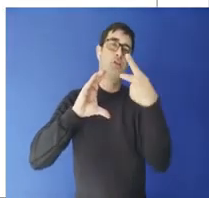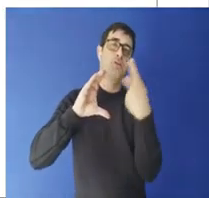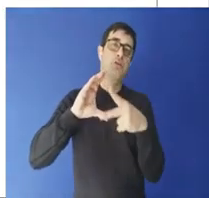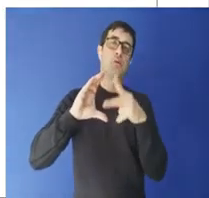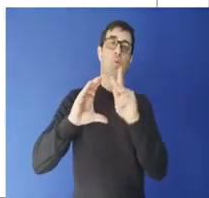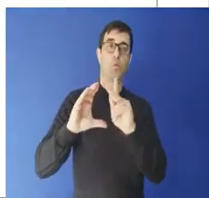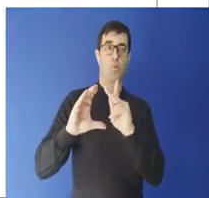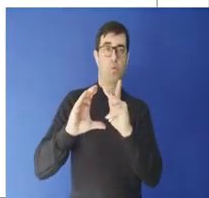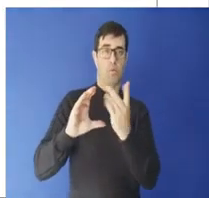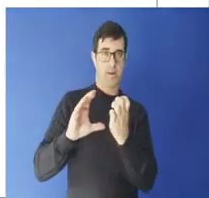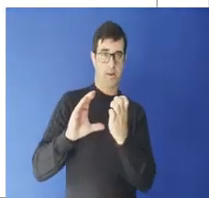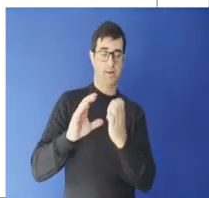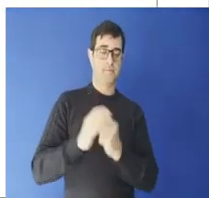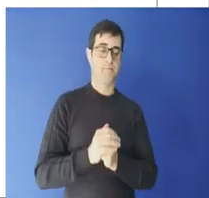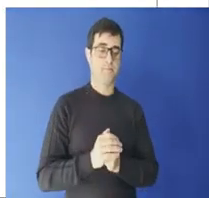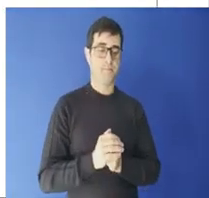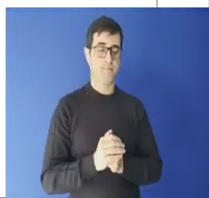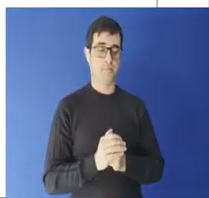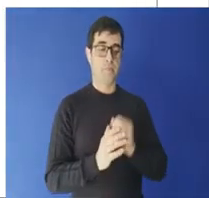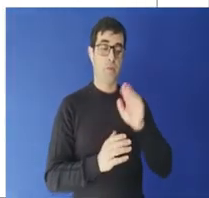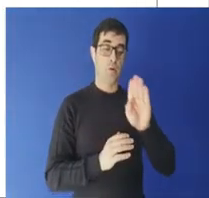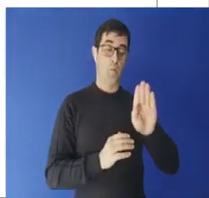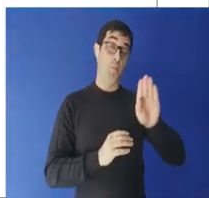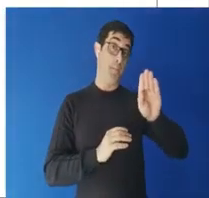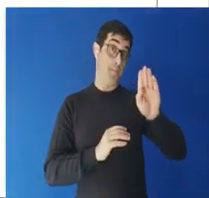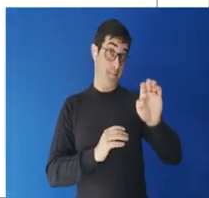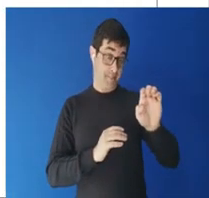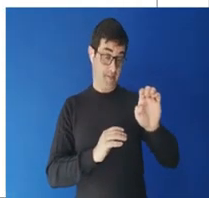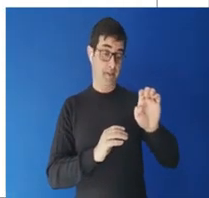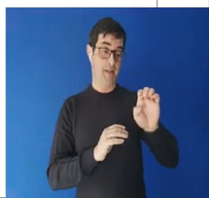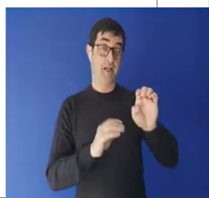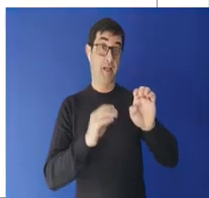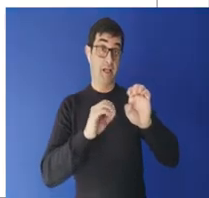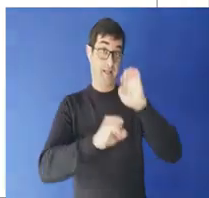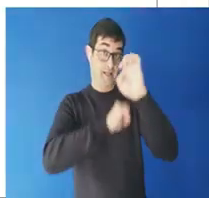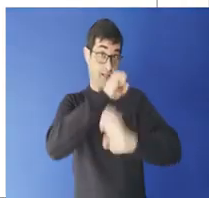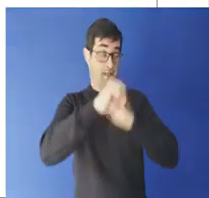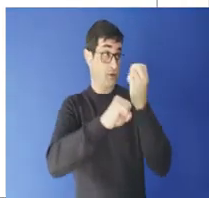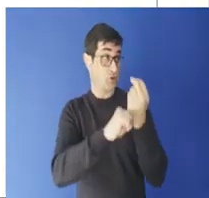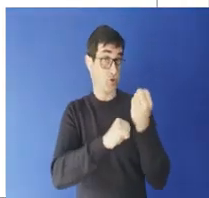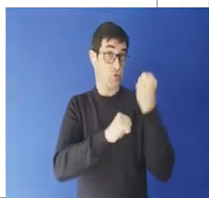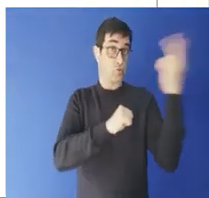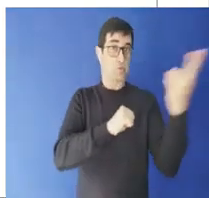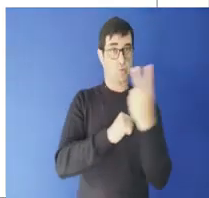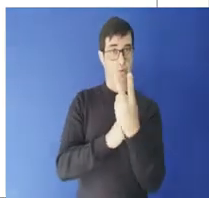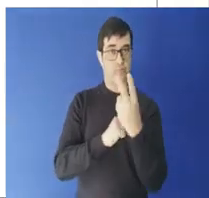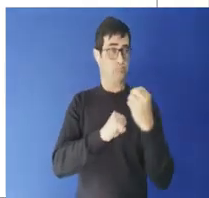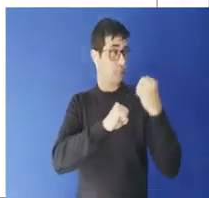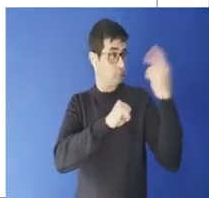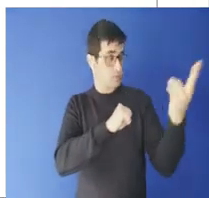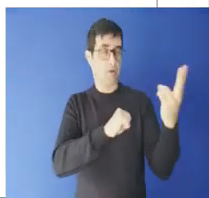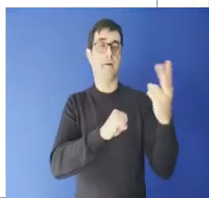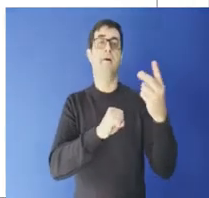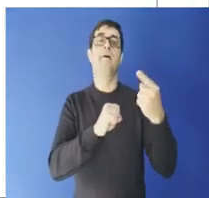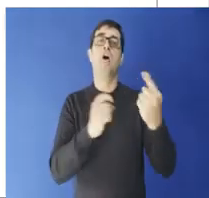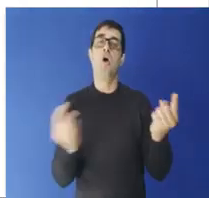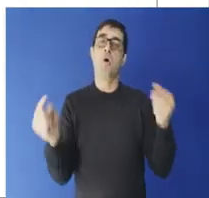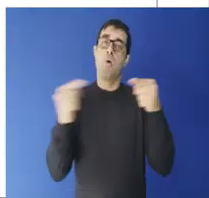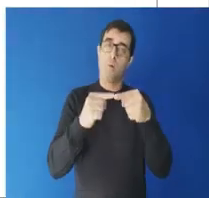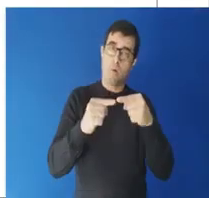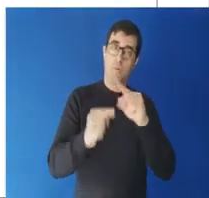O berílio fica com 2 cargas positivas ao doar os seus 2 elétrons, ficando com a configuração também do